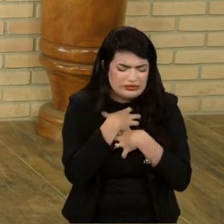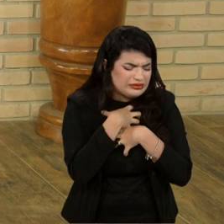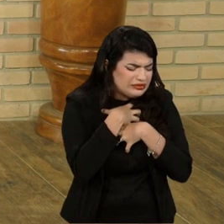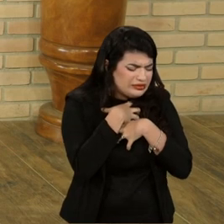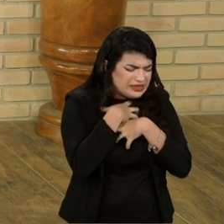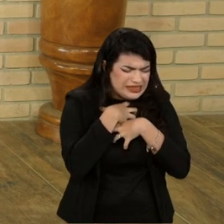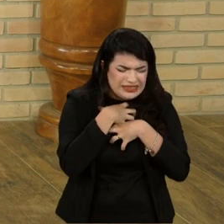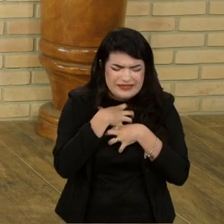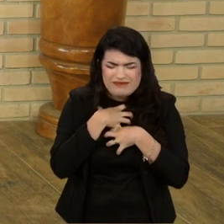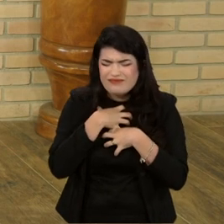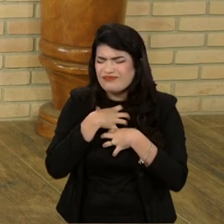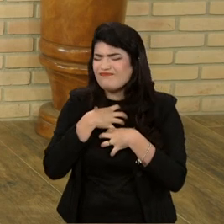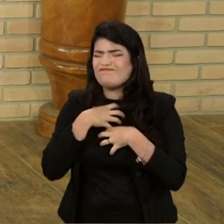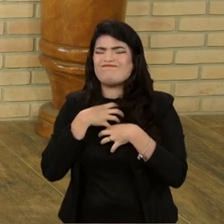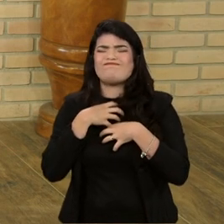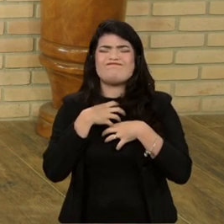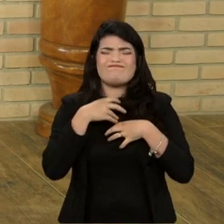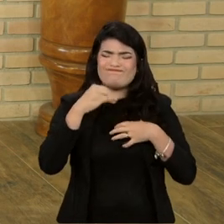fiquei mais